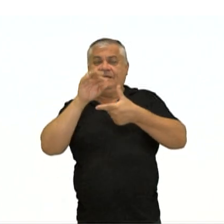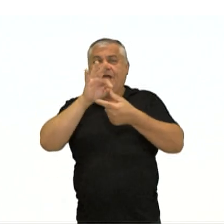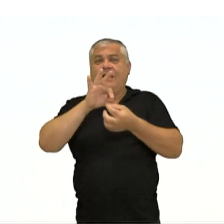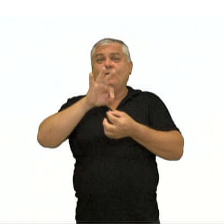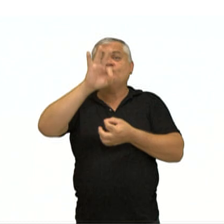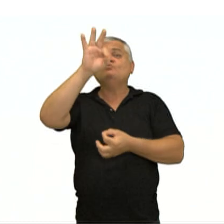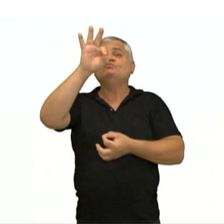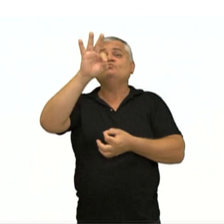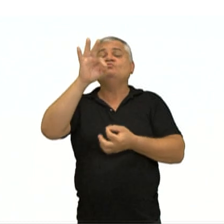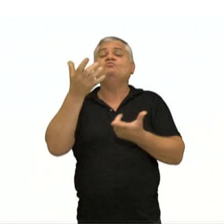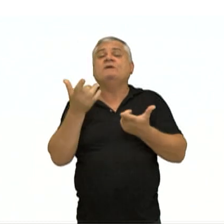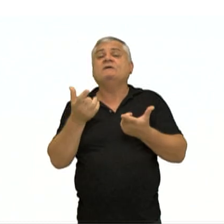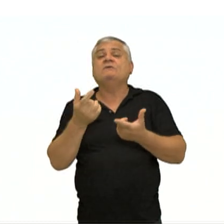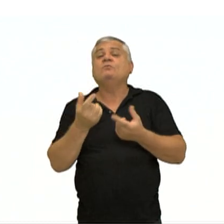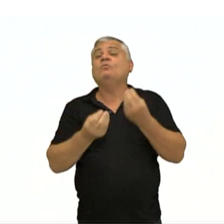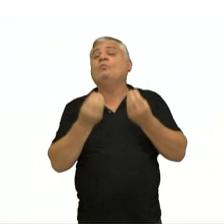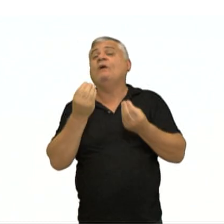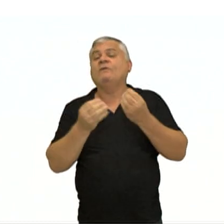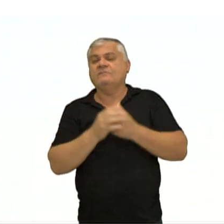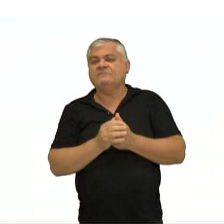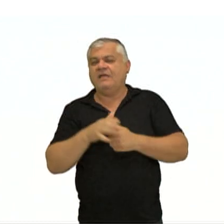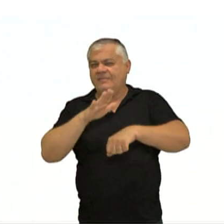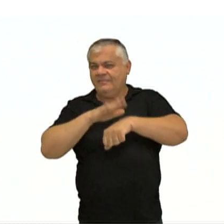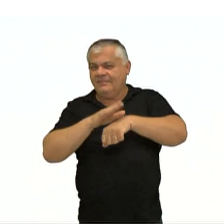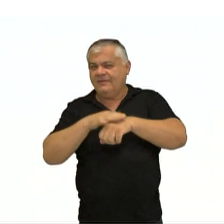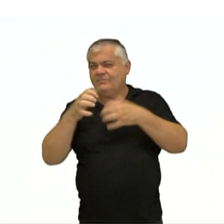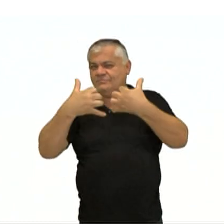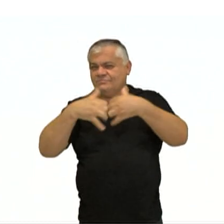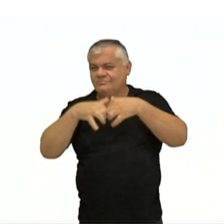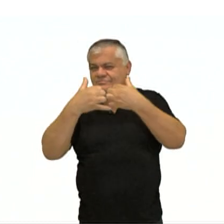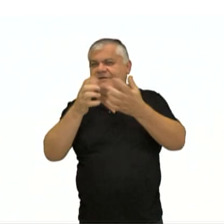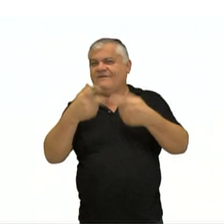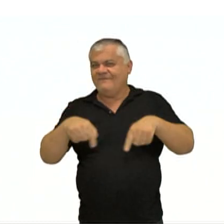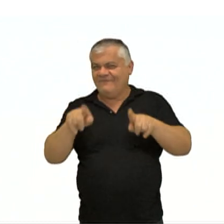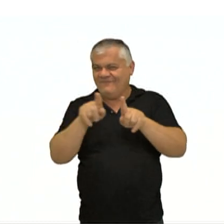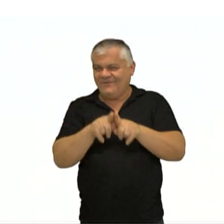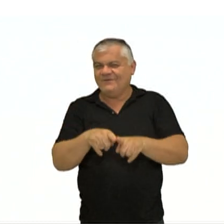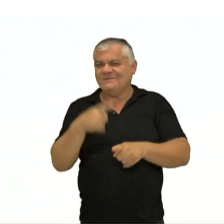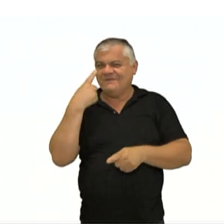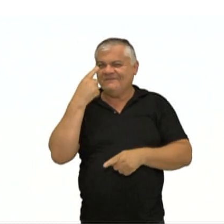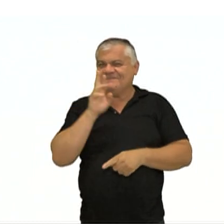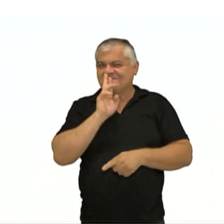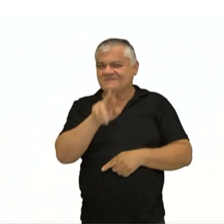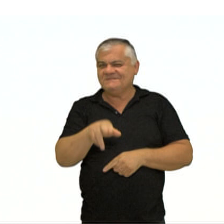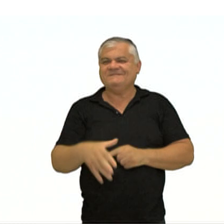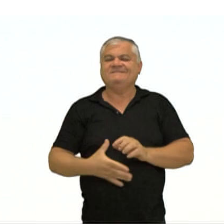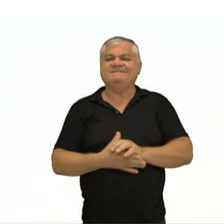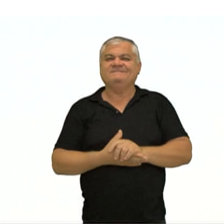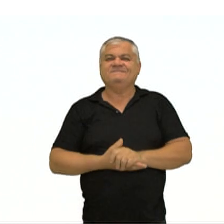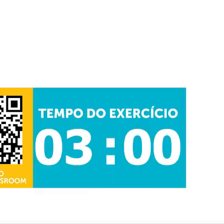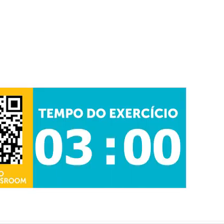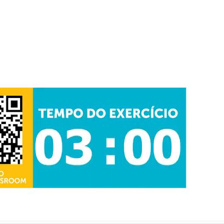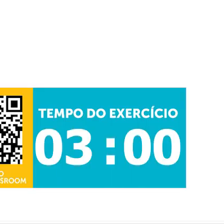cilindro e qual vai ser a altura? Um tempinho para vocês pensarem e a gente já volta a conferir o resultado.